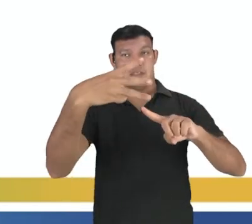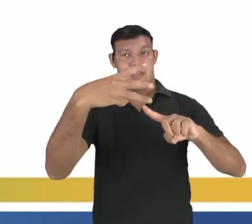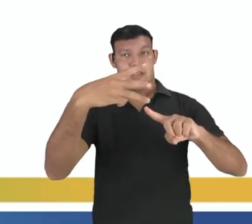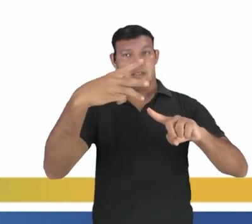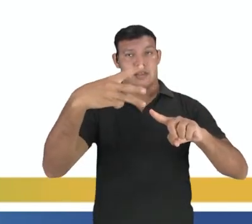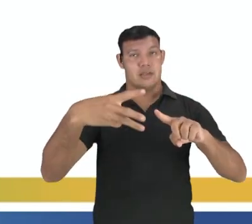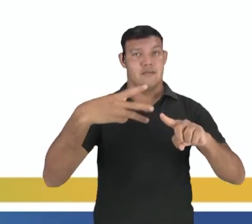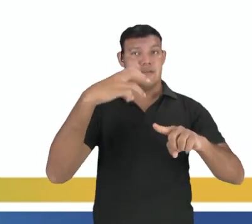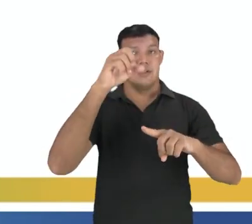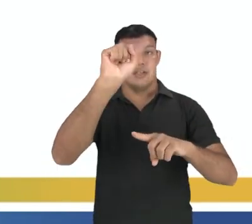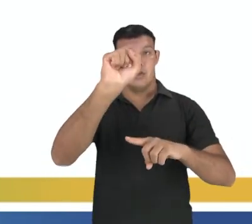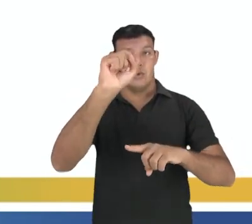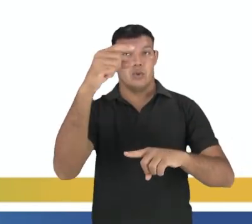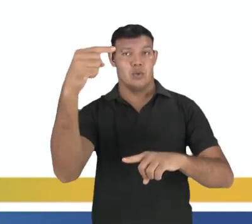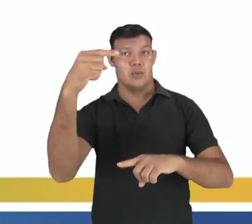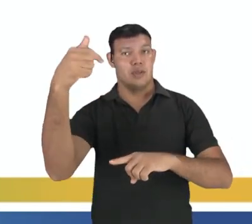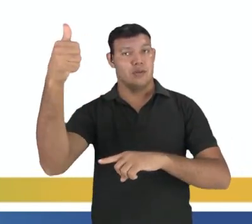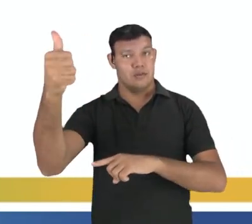1.